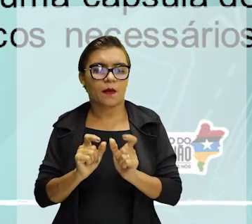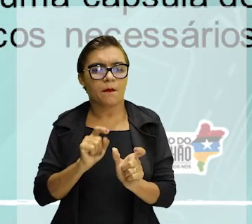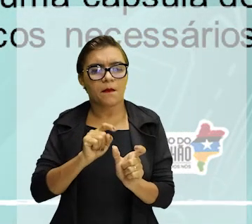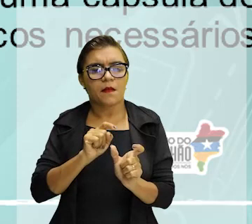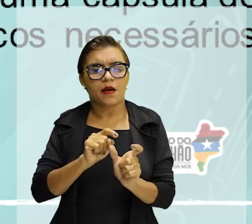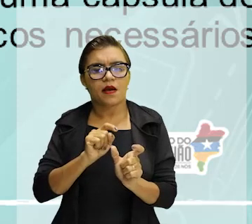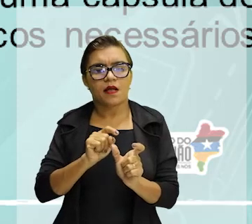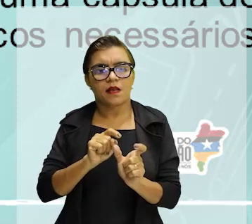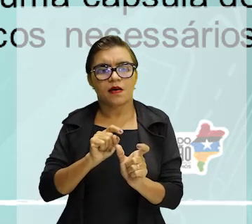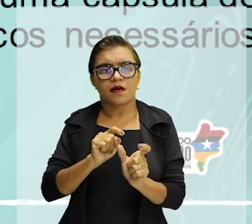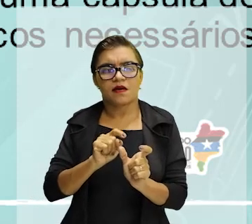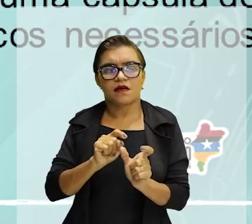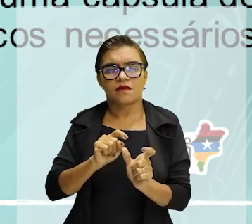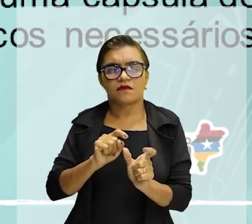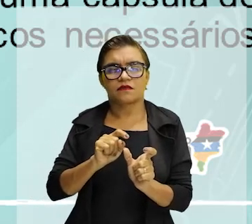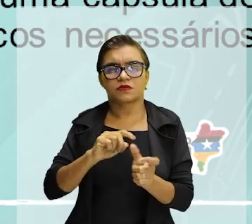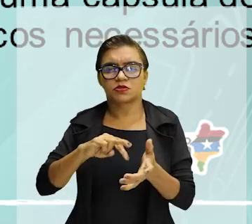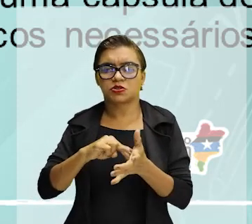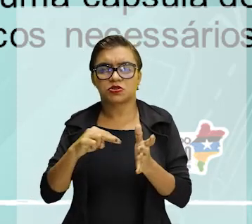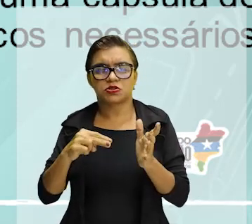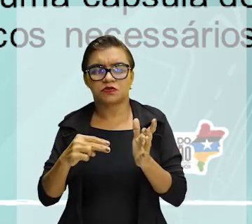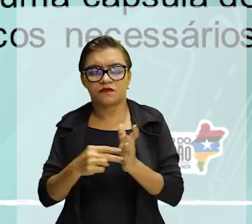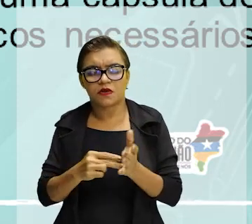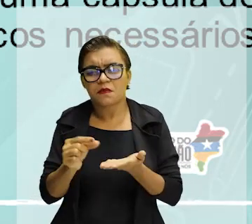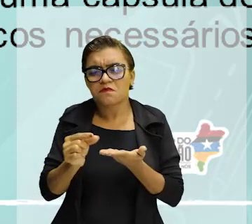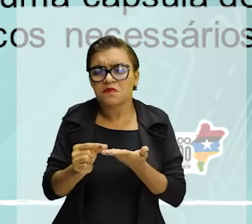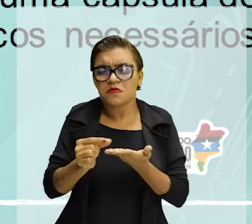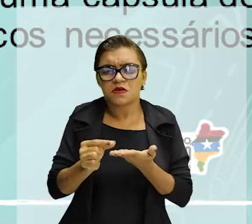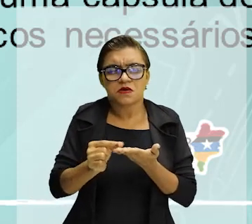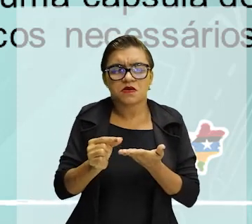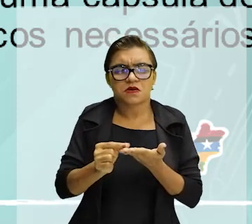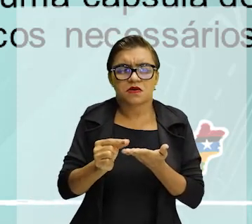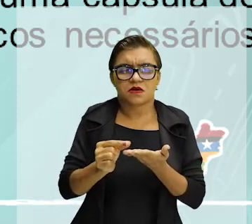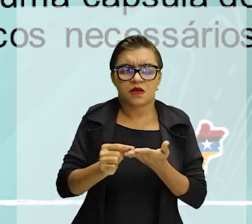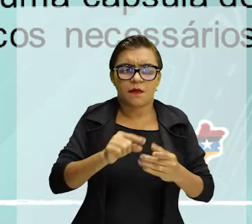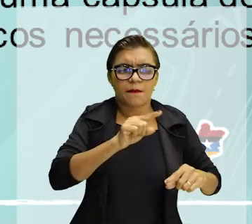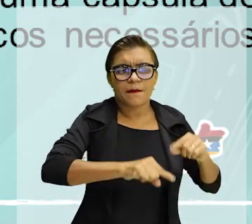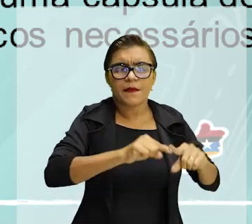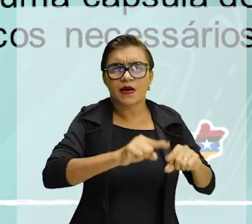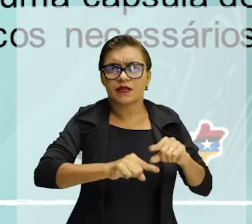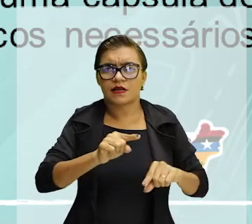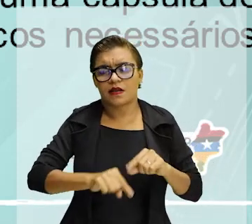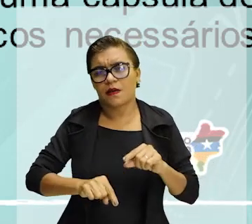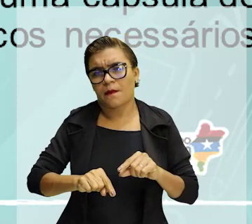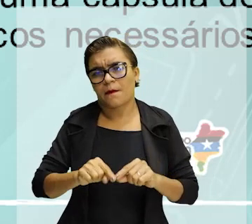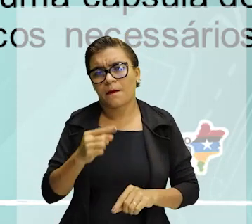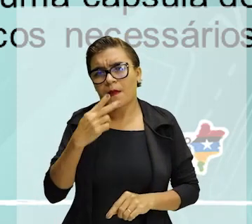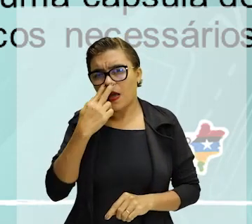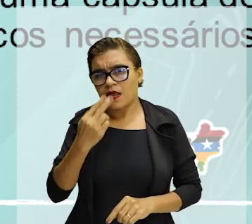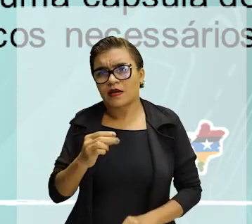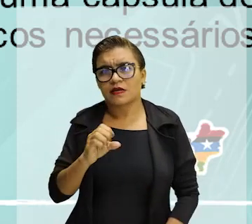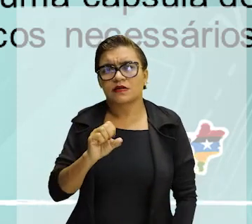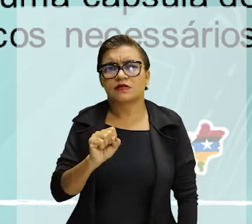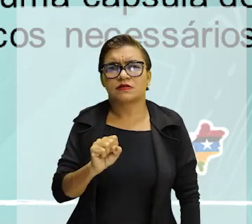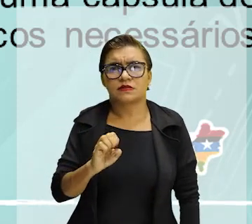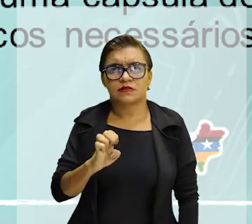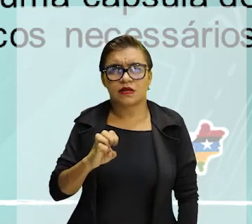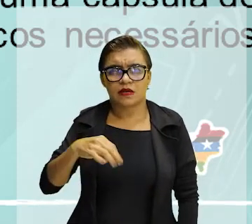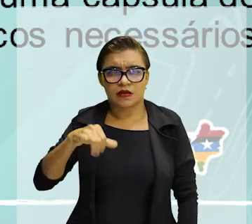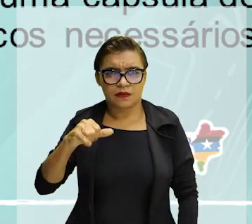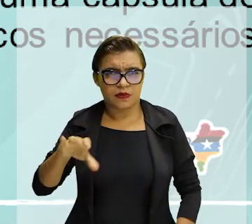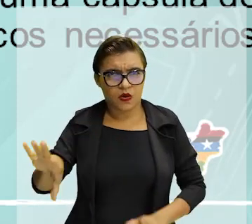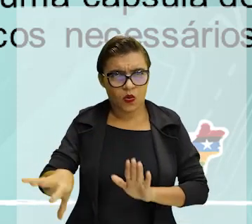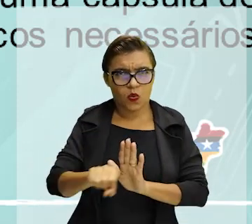material semicondutor, que possui numerosos circuitos integrados. Então, um chipzinho dentro dele tem os